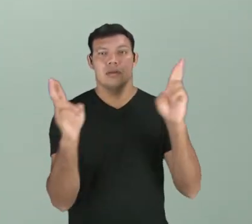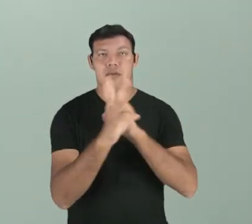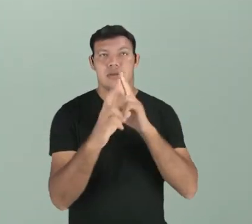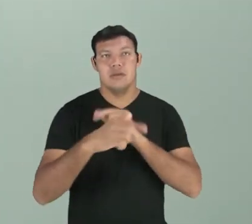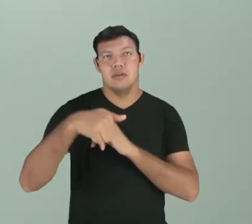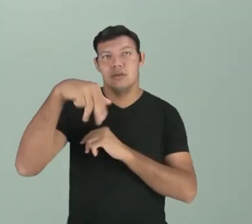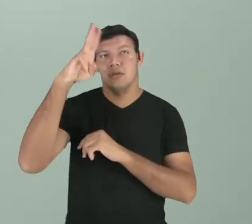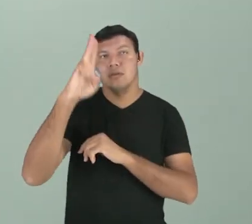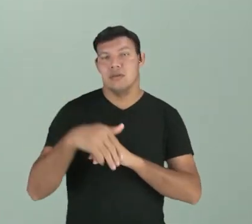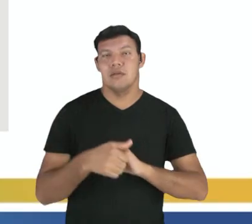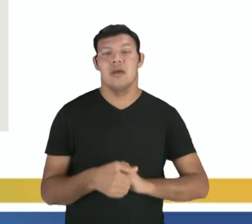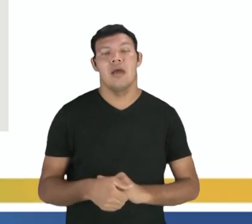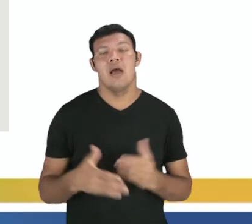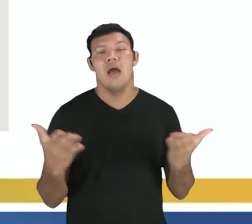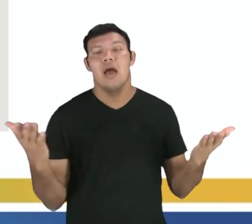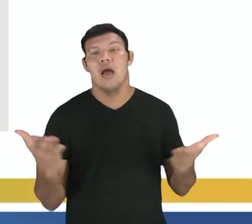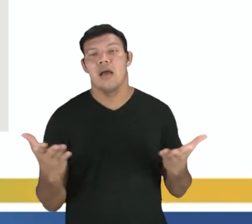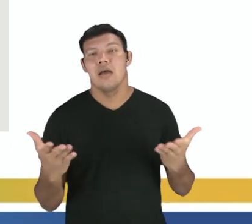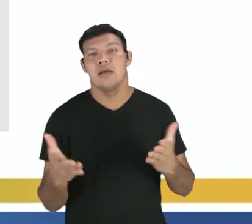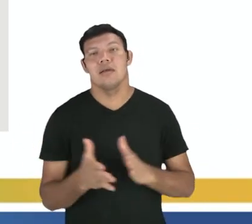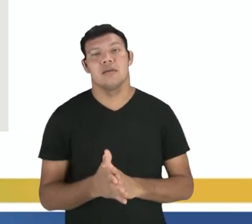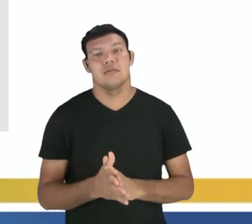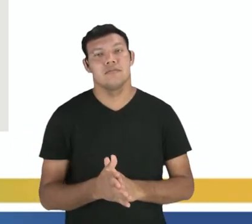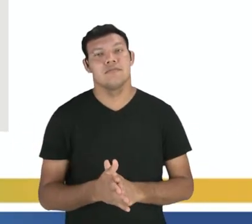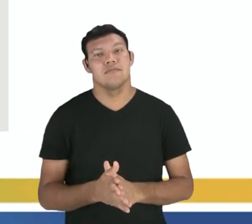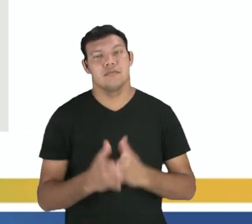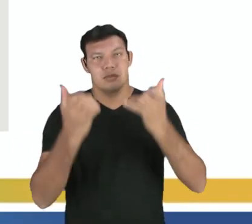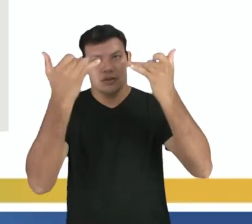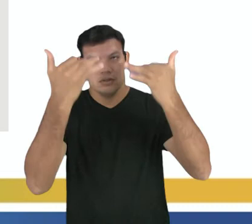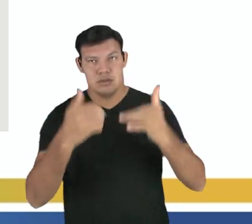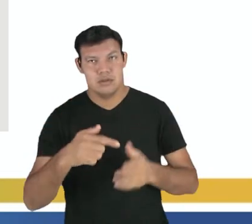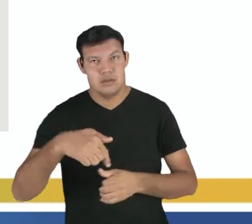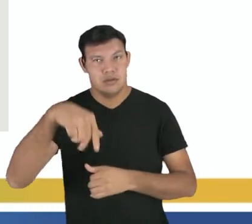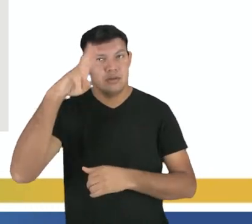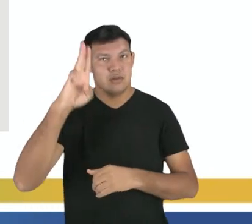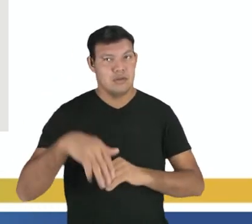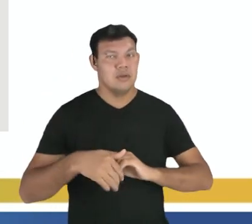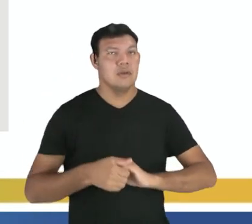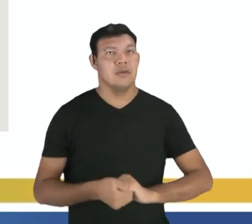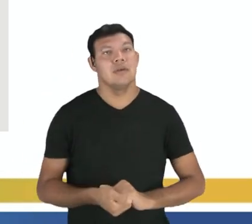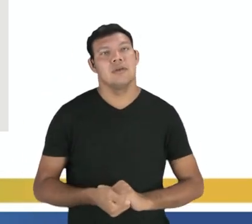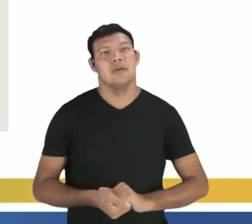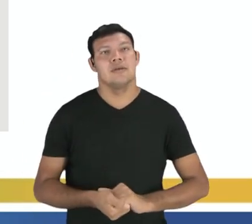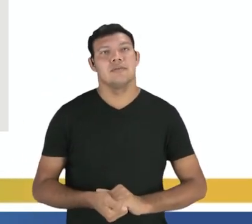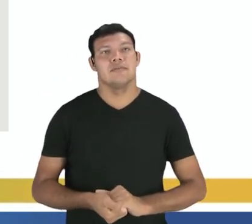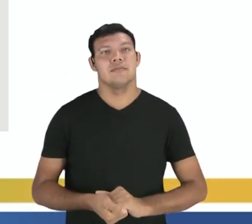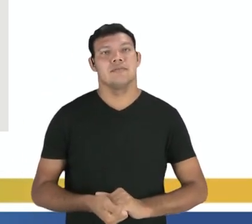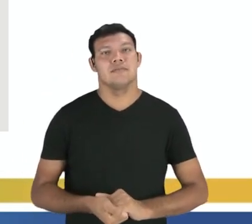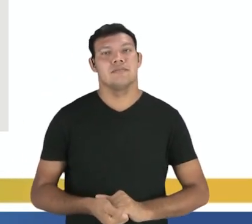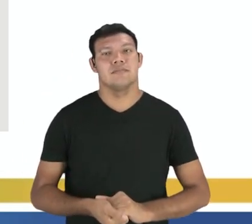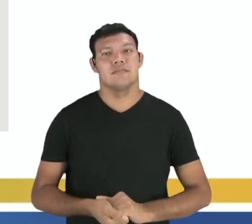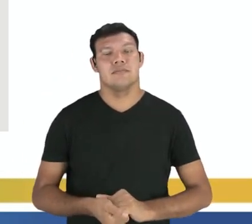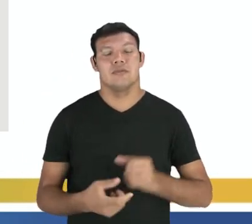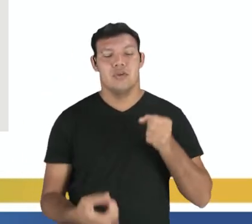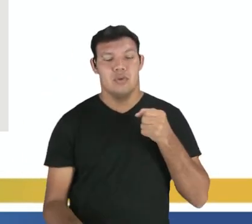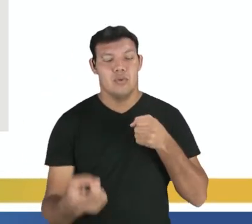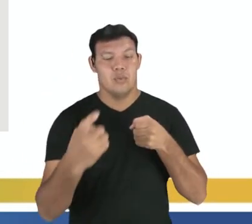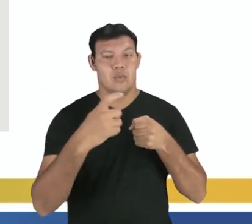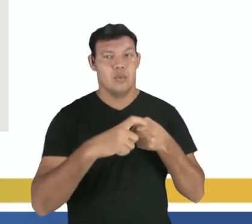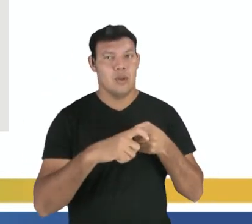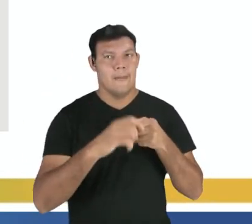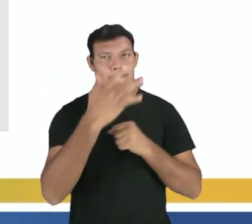relativo cujo e agora vamos falar do quem. Você usa o pronome relativo quem para